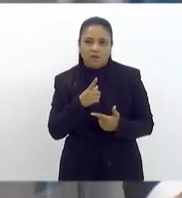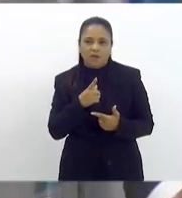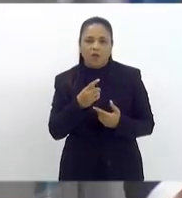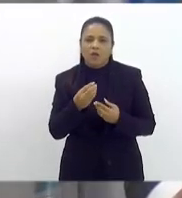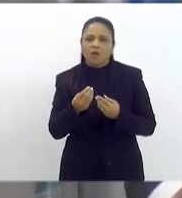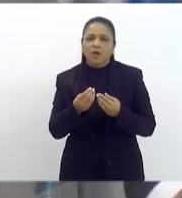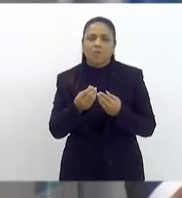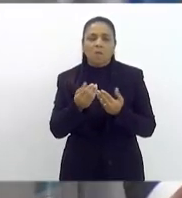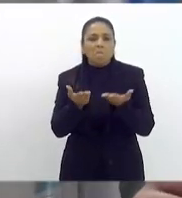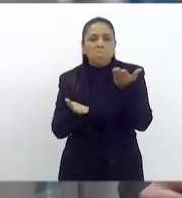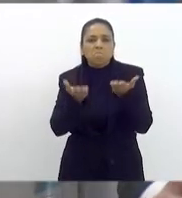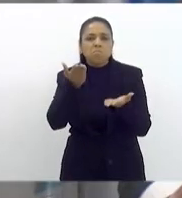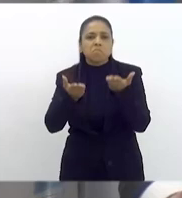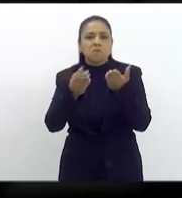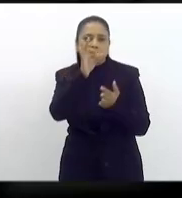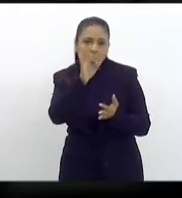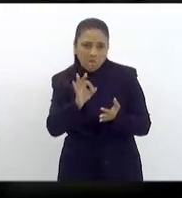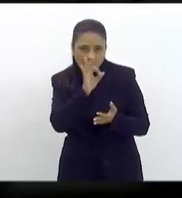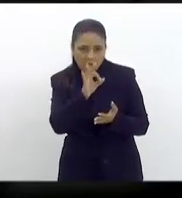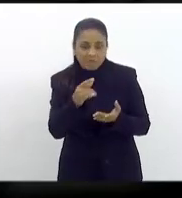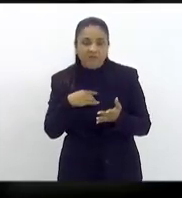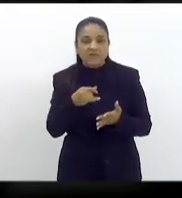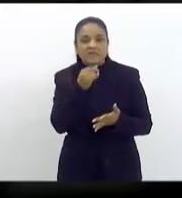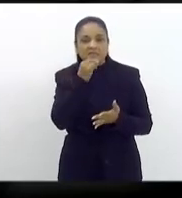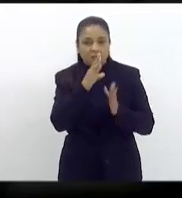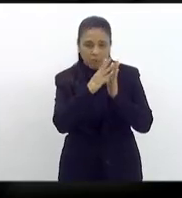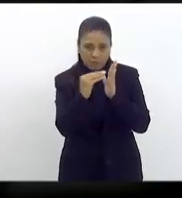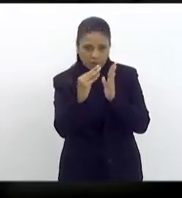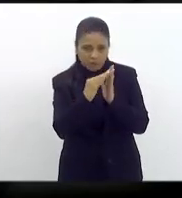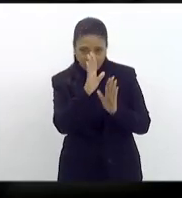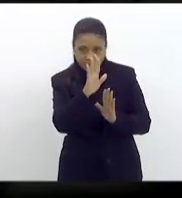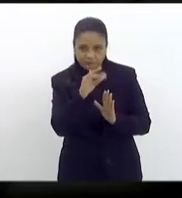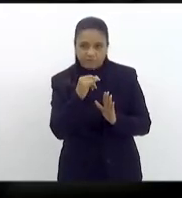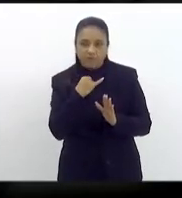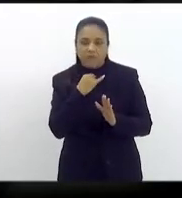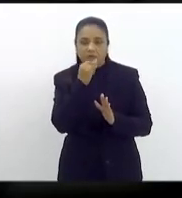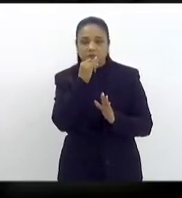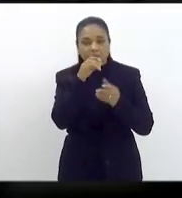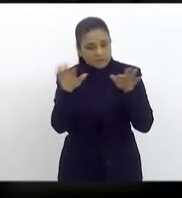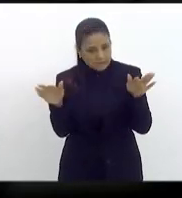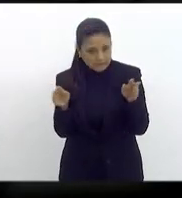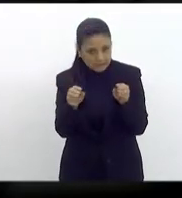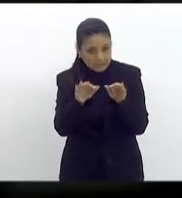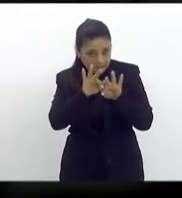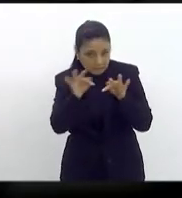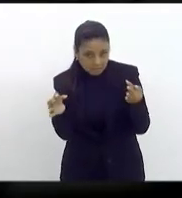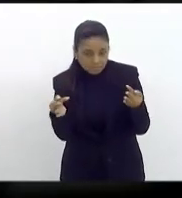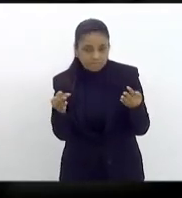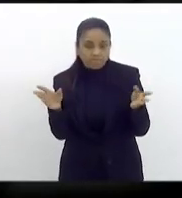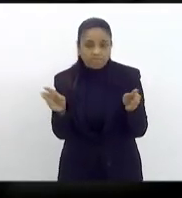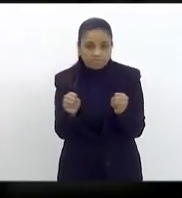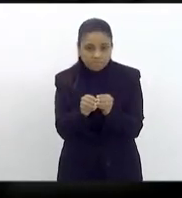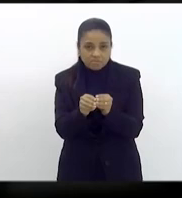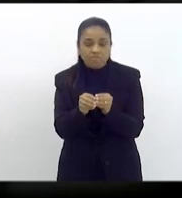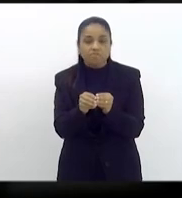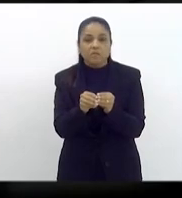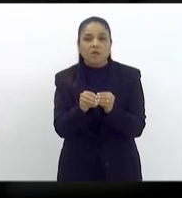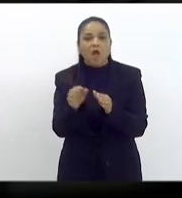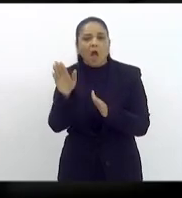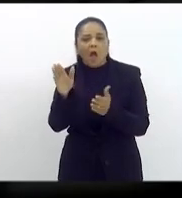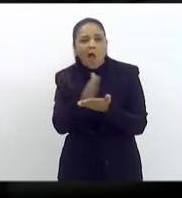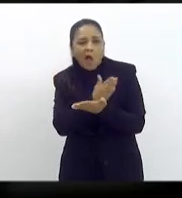proporcional? Vamos supor, a gente vê associações, para exemplificar, né? Algumas associações